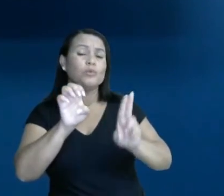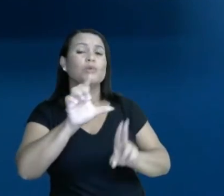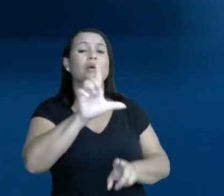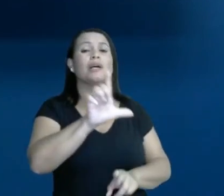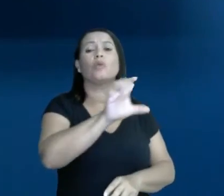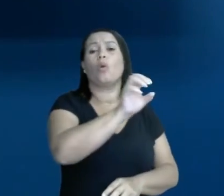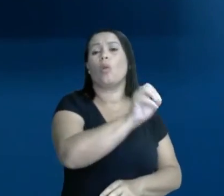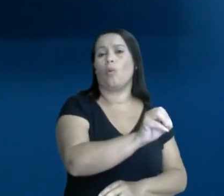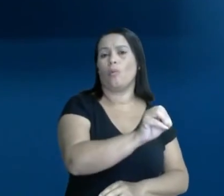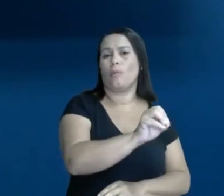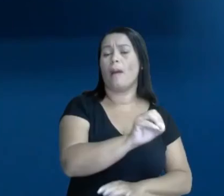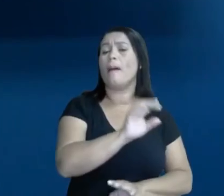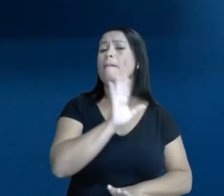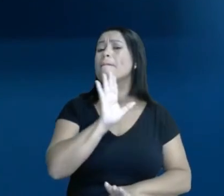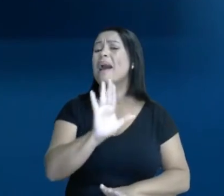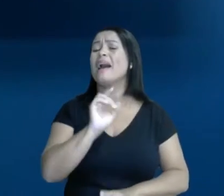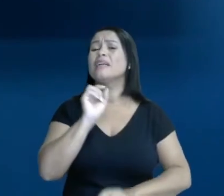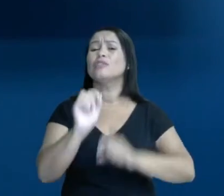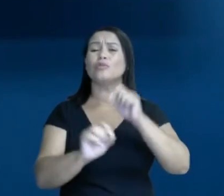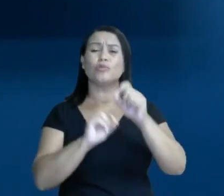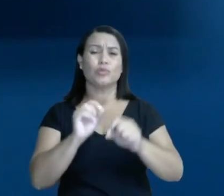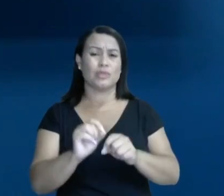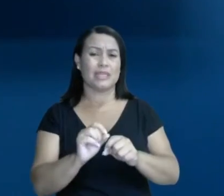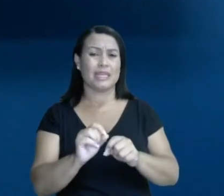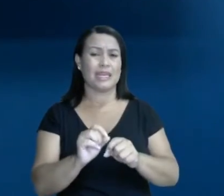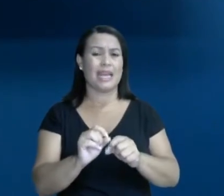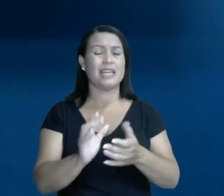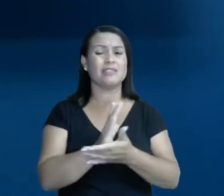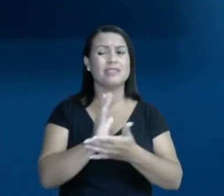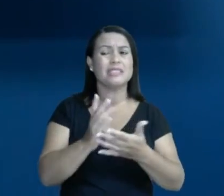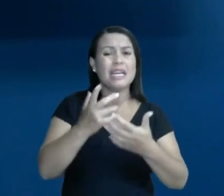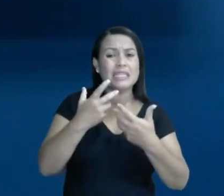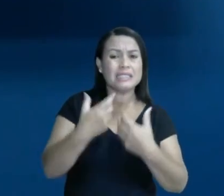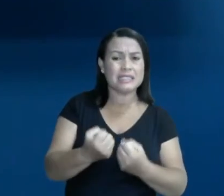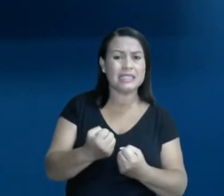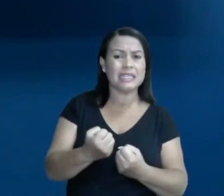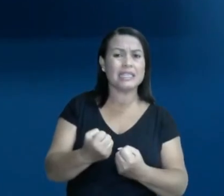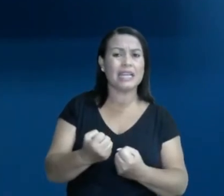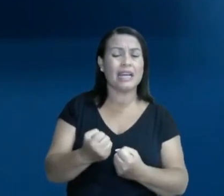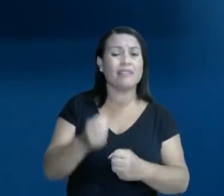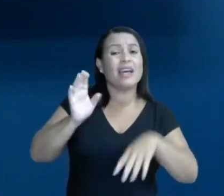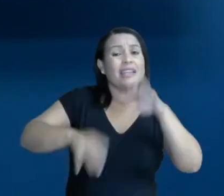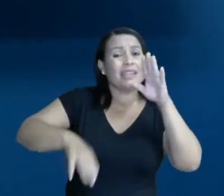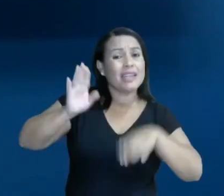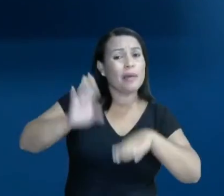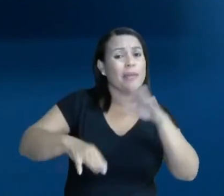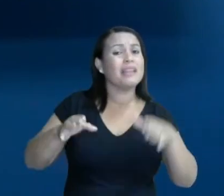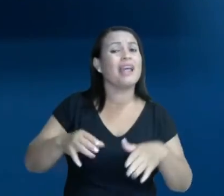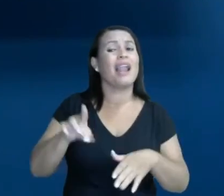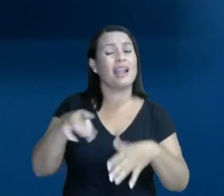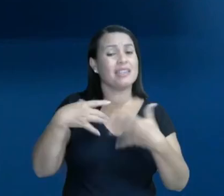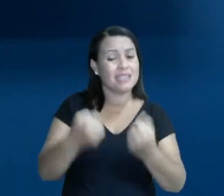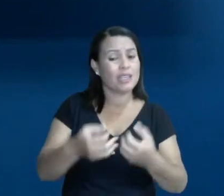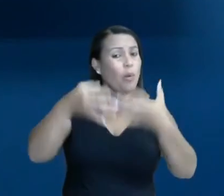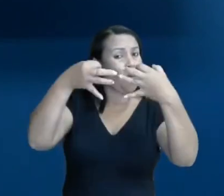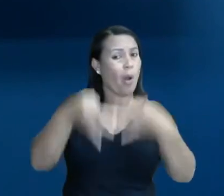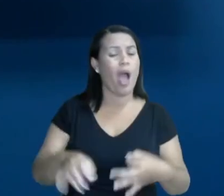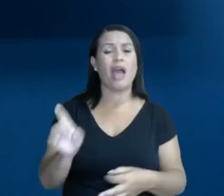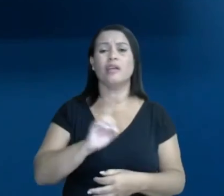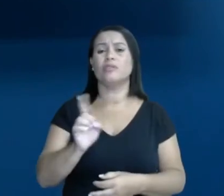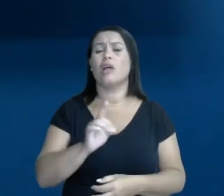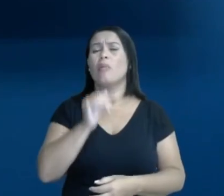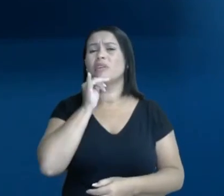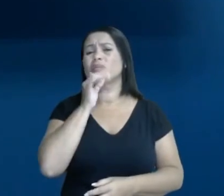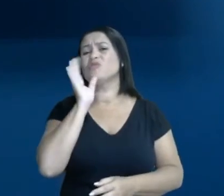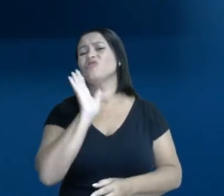lo. Mas o fato de ela admitir não significa que ela aceita como correto. É aquela coisa de